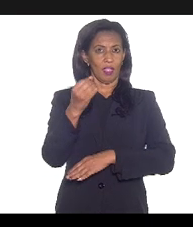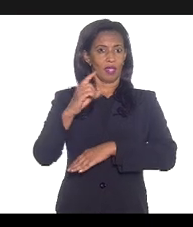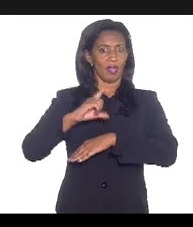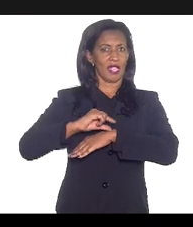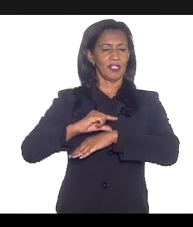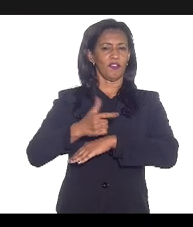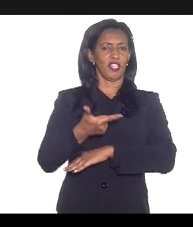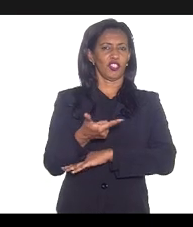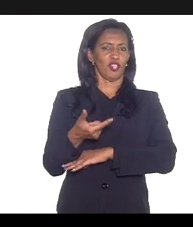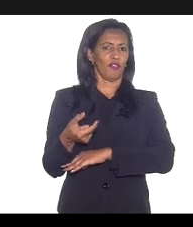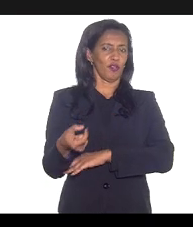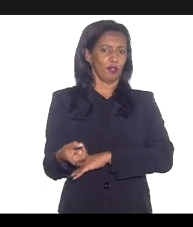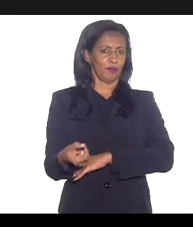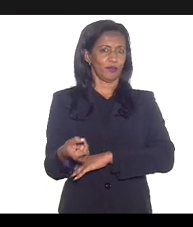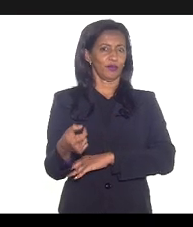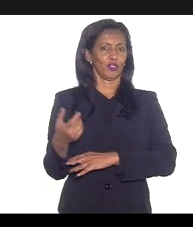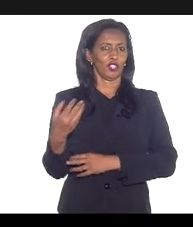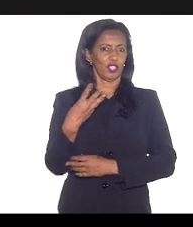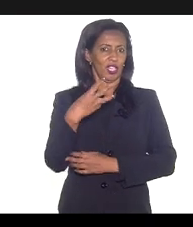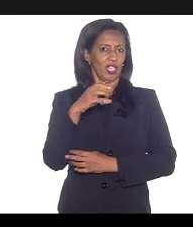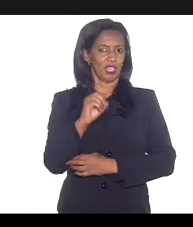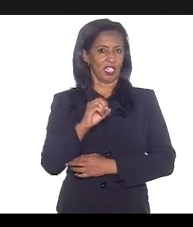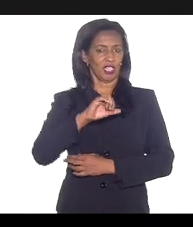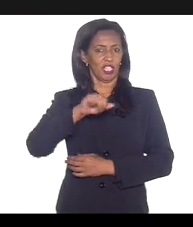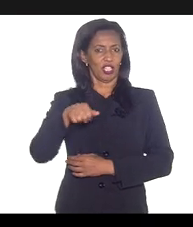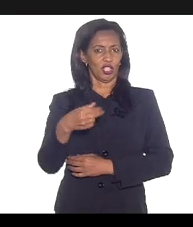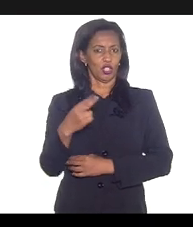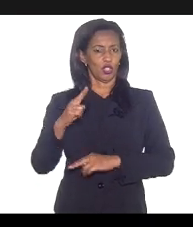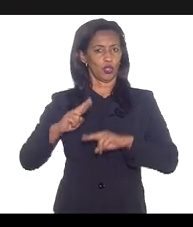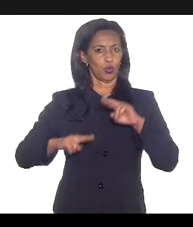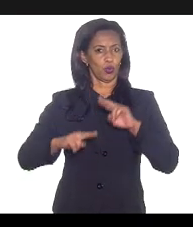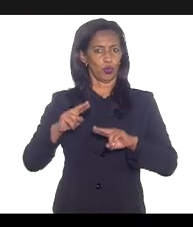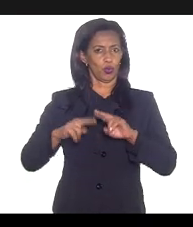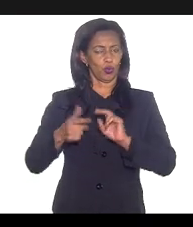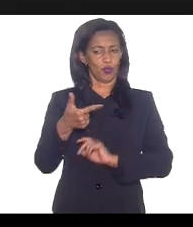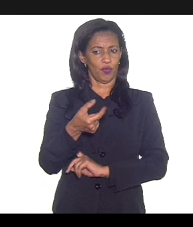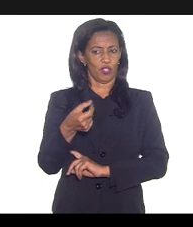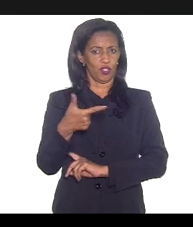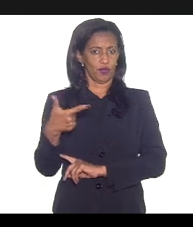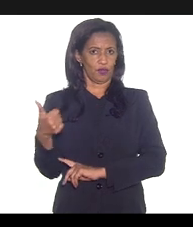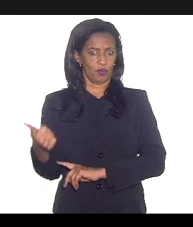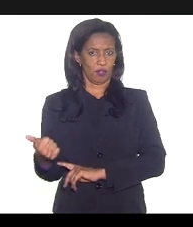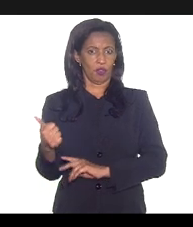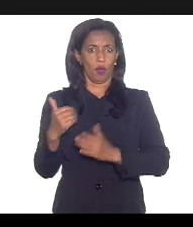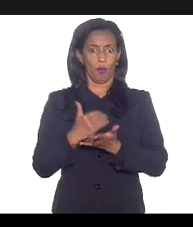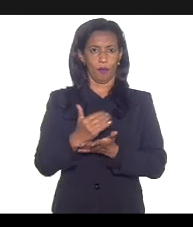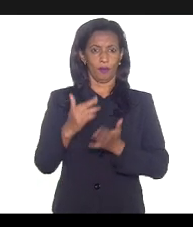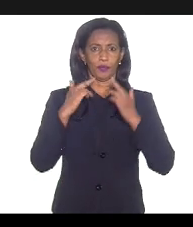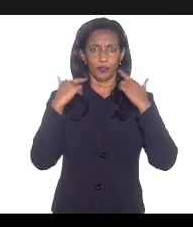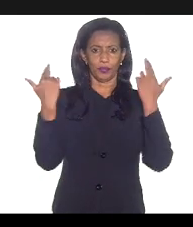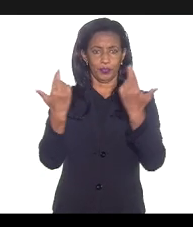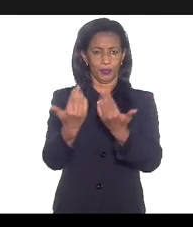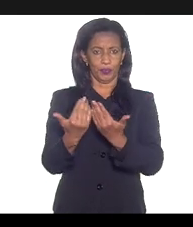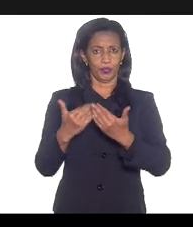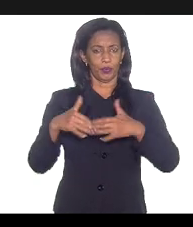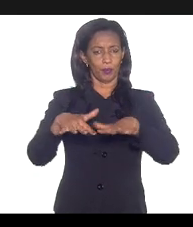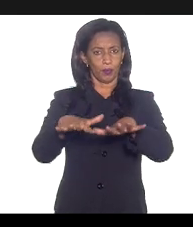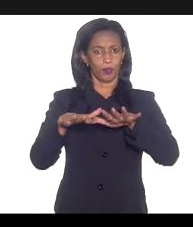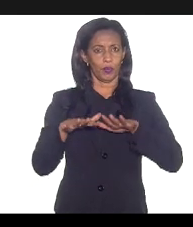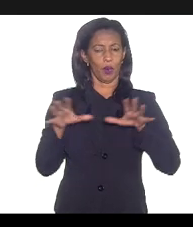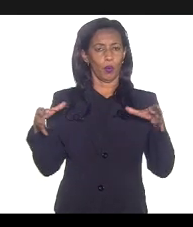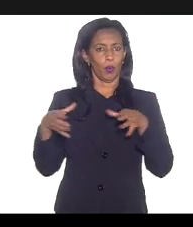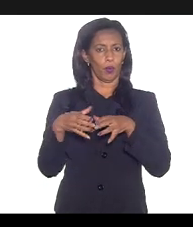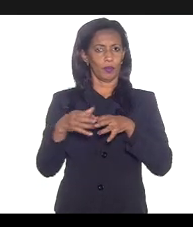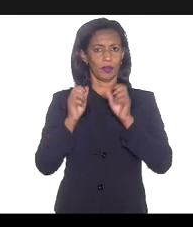20 minutos do dia 30 de junho de 2021. Damos início à audiência pública da Comissão de Educação da